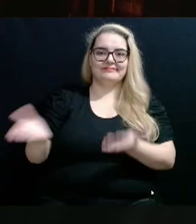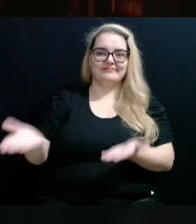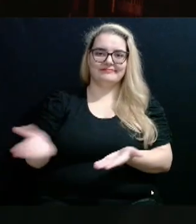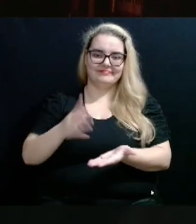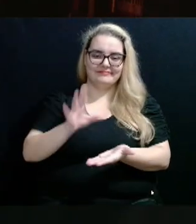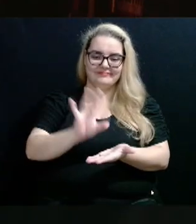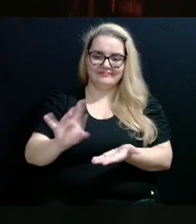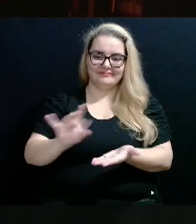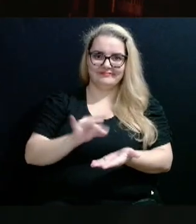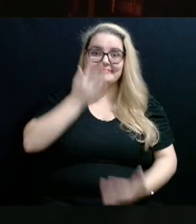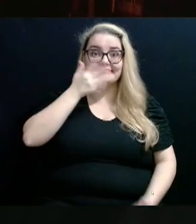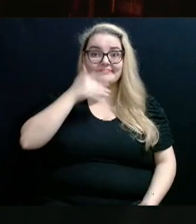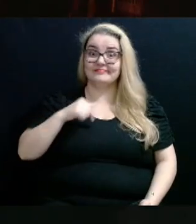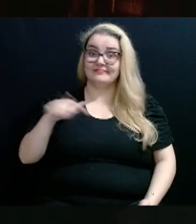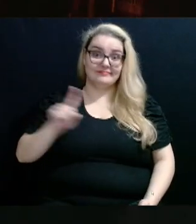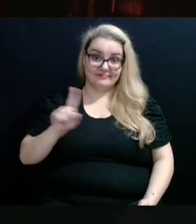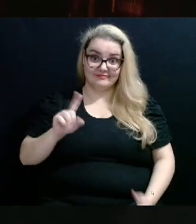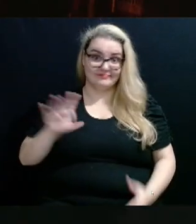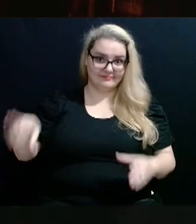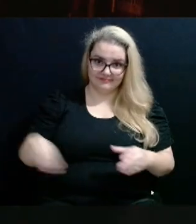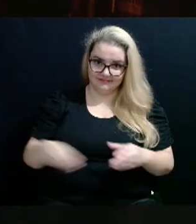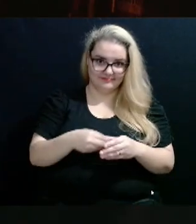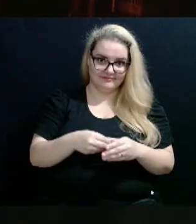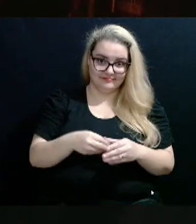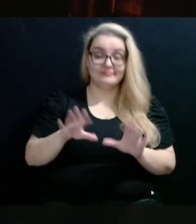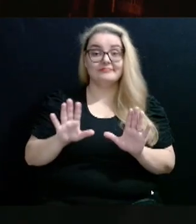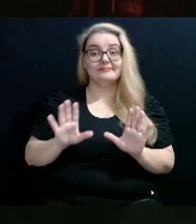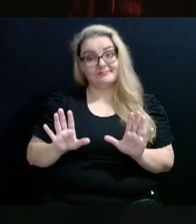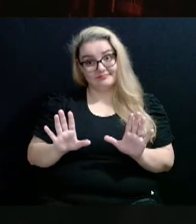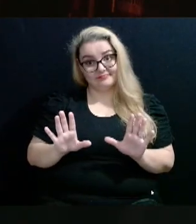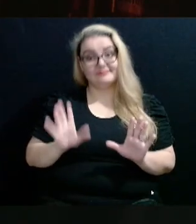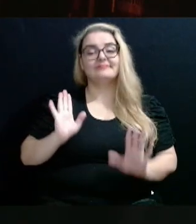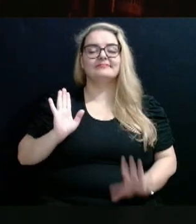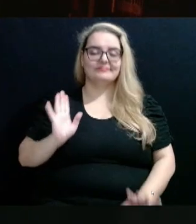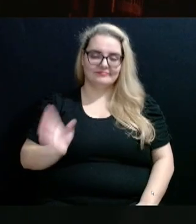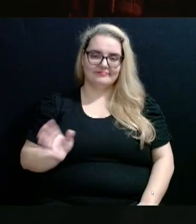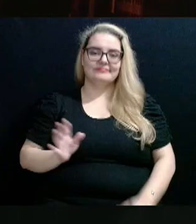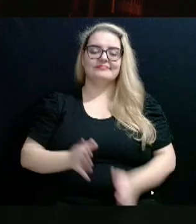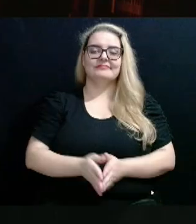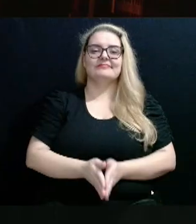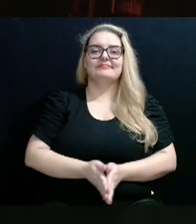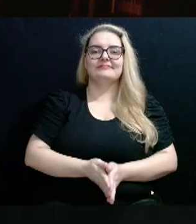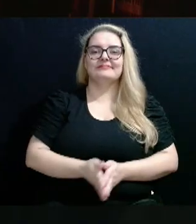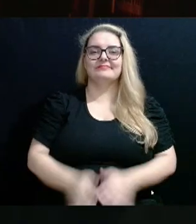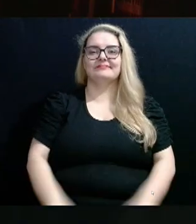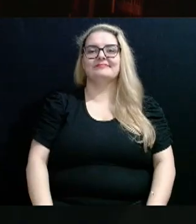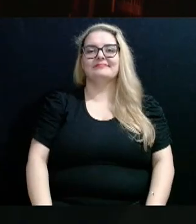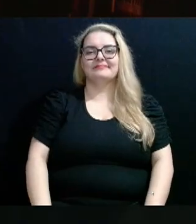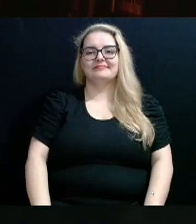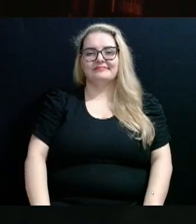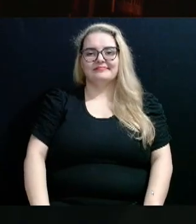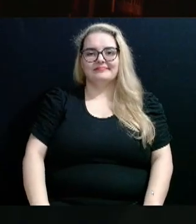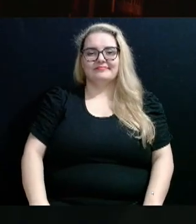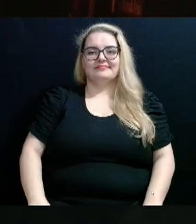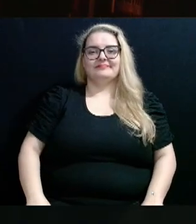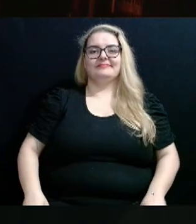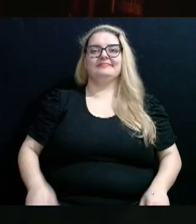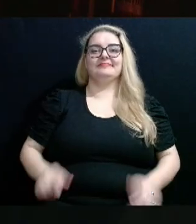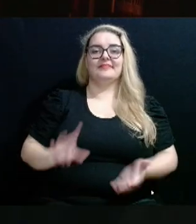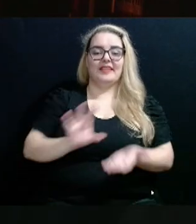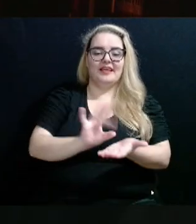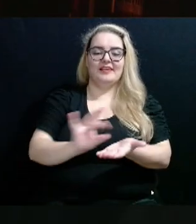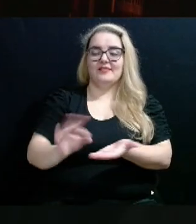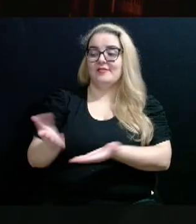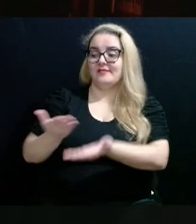mas já estive junto com essa turma aí que troca figurinhas, que fica na ansiedade de completar